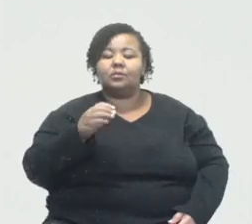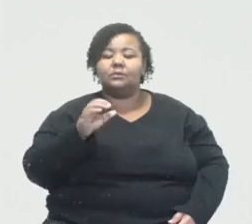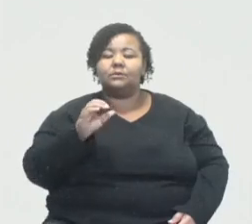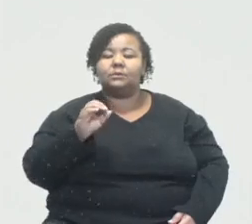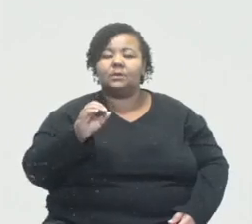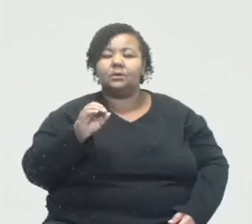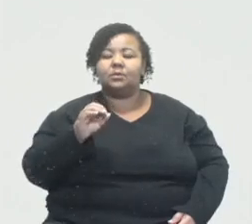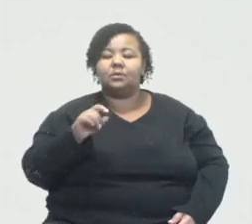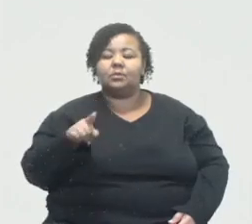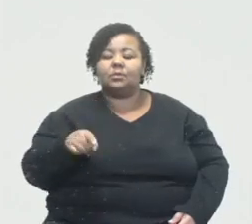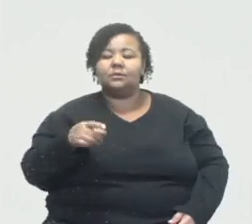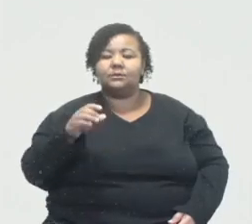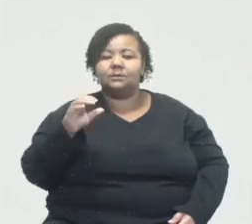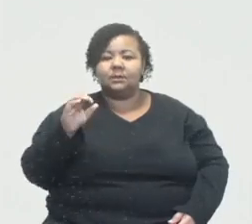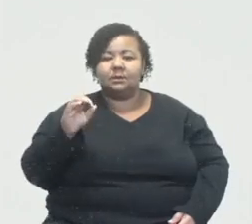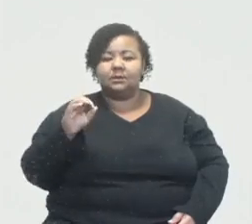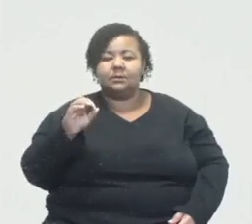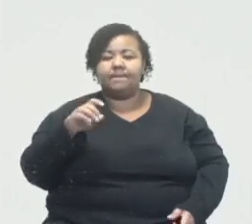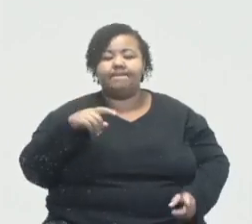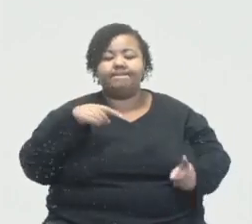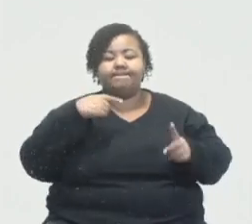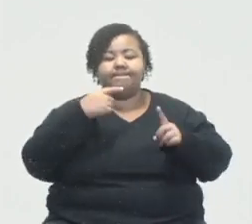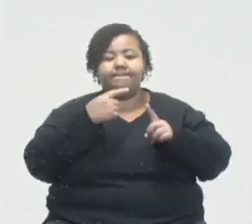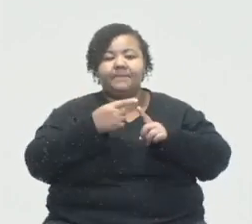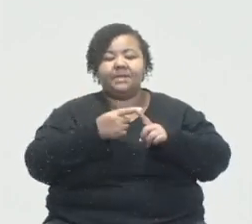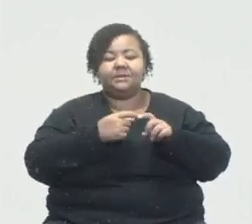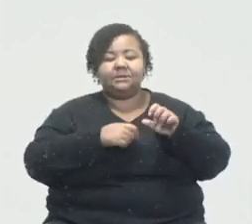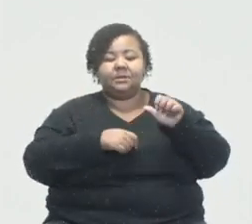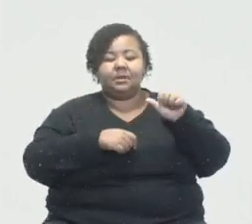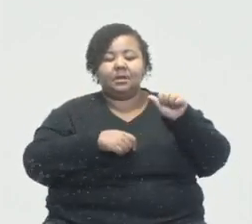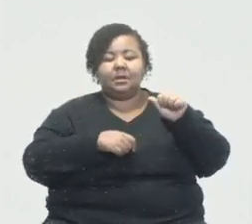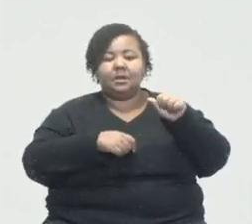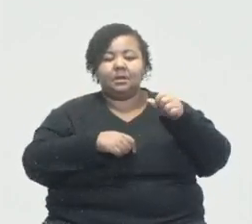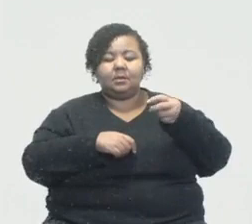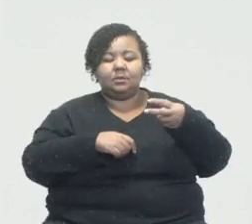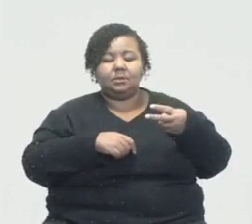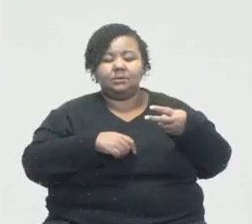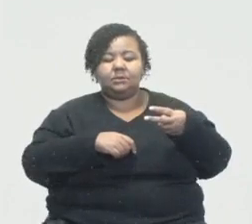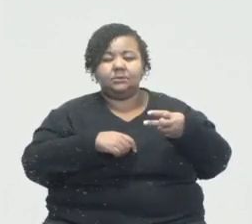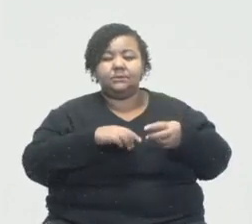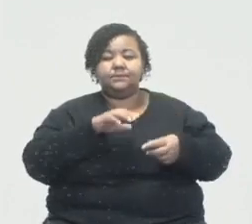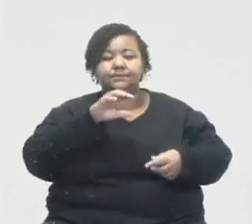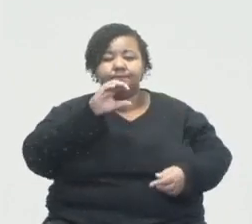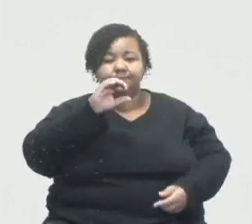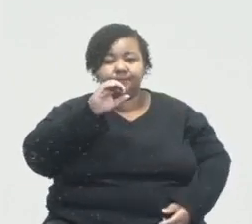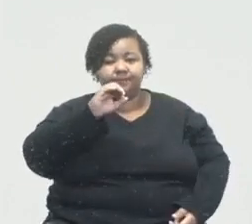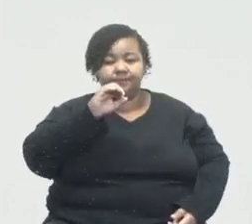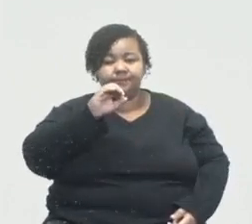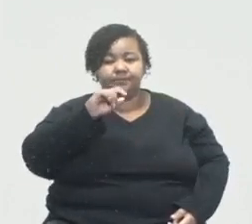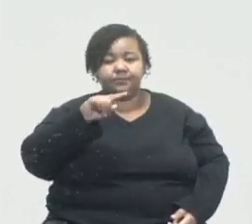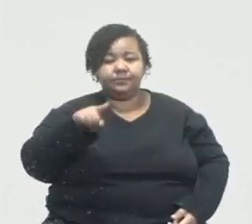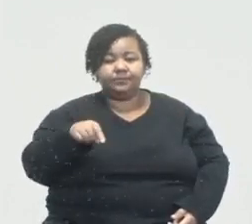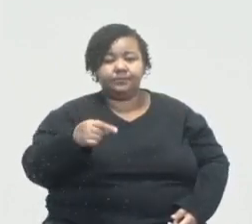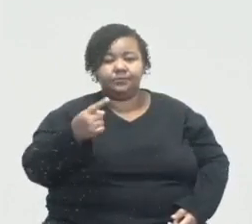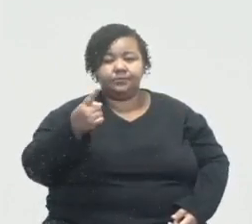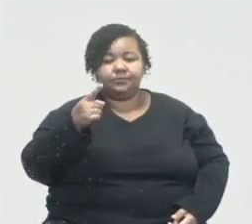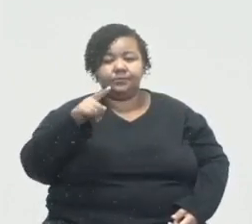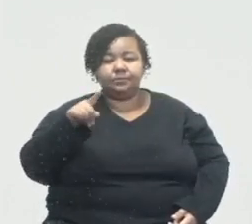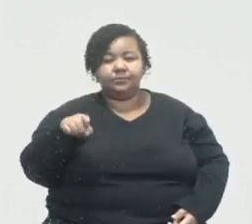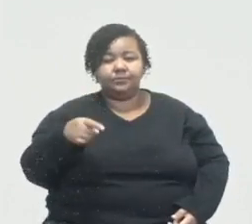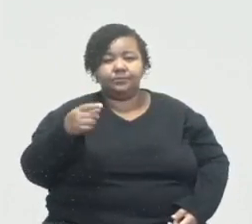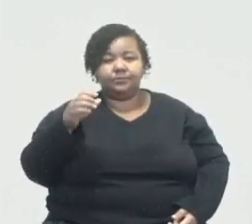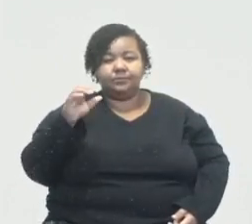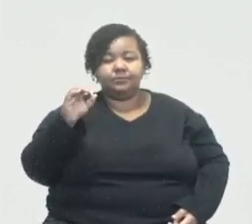0. Mais A2, 0, 1 e 0.